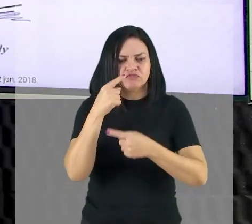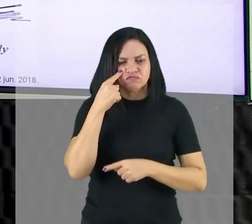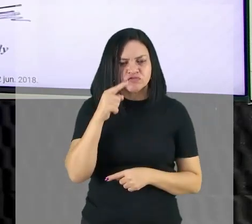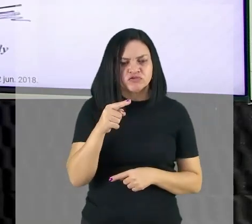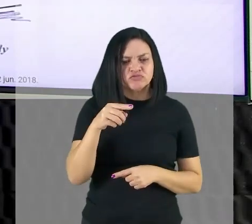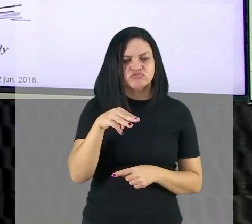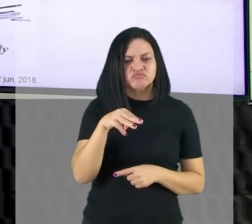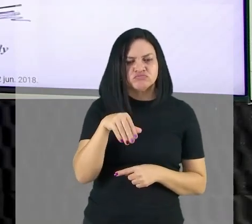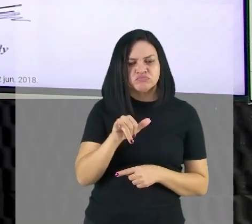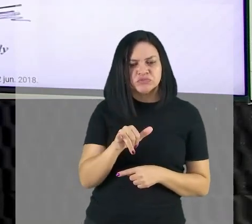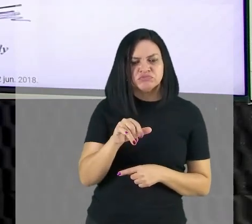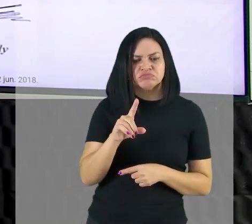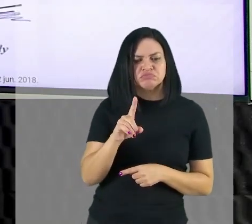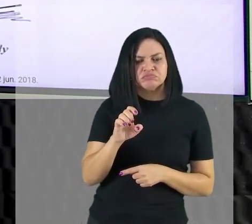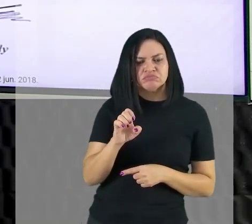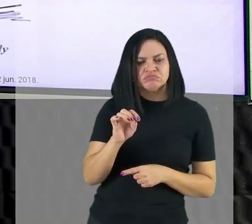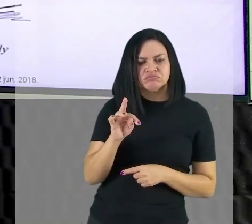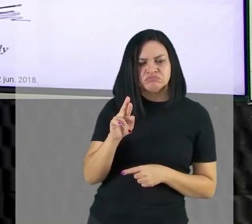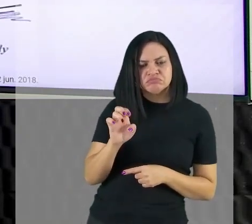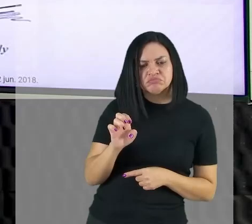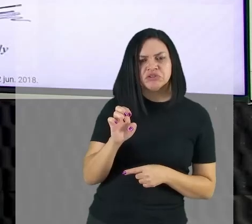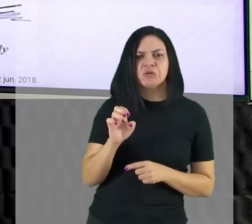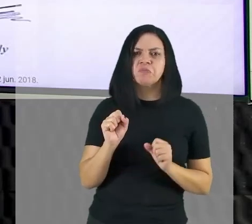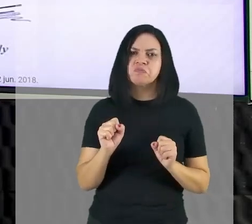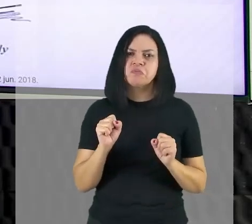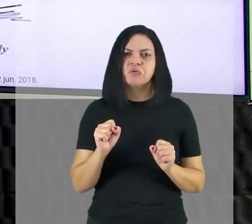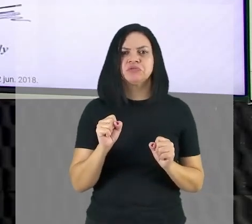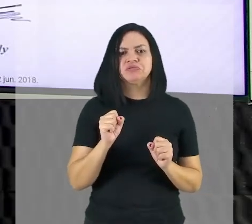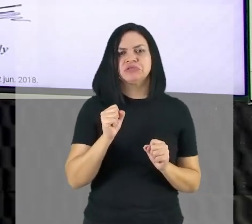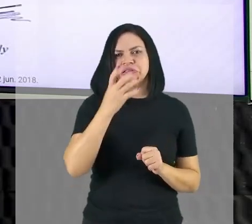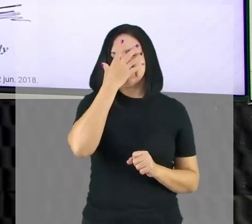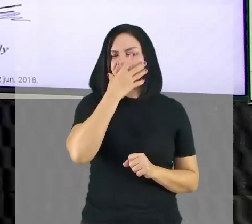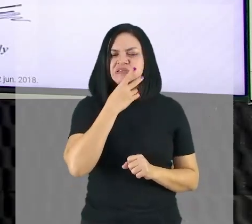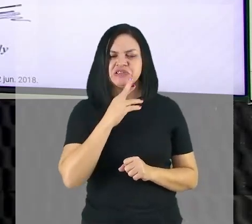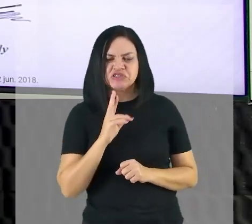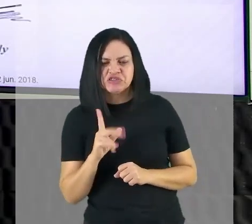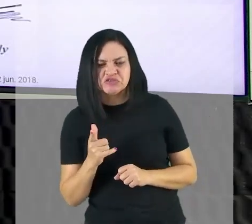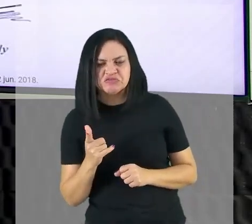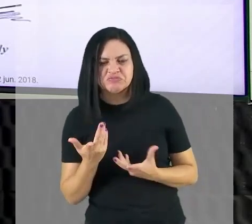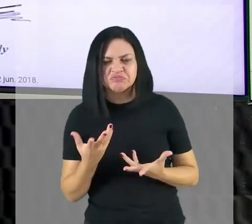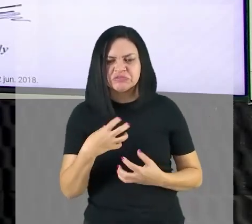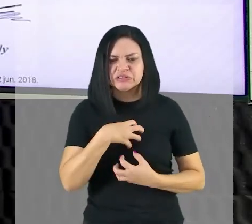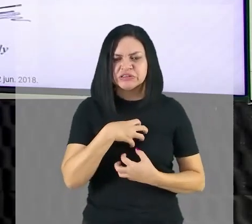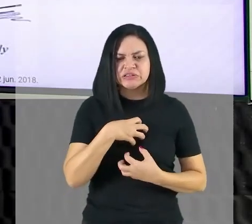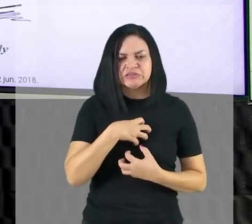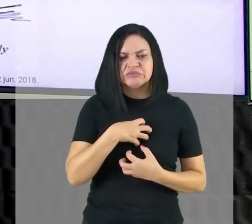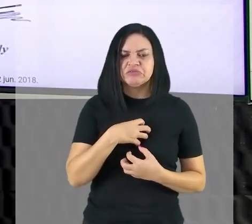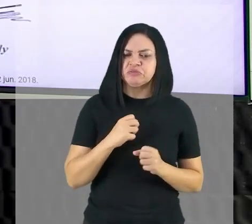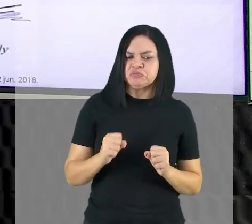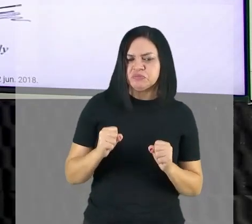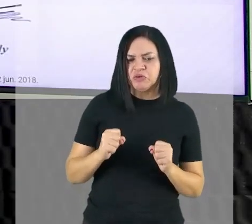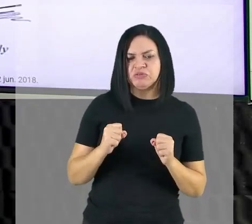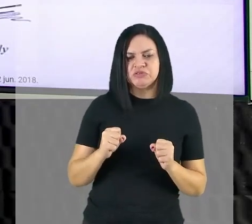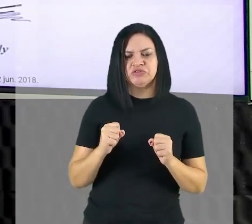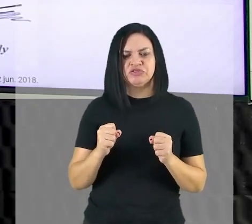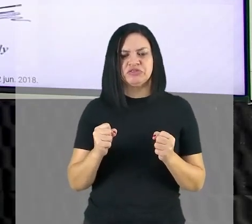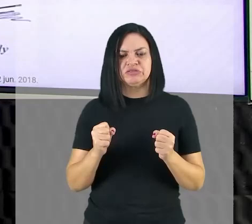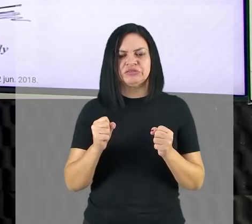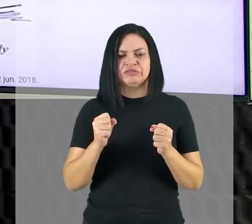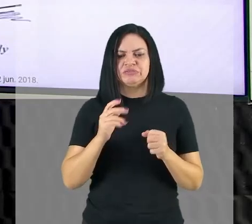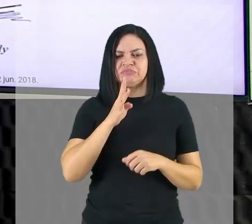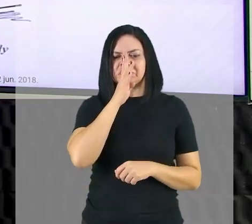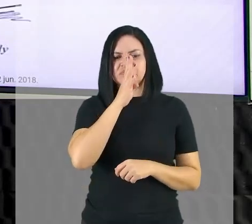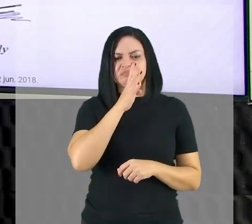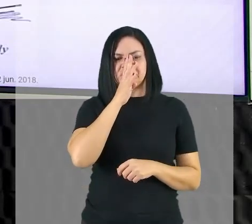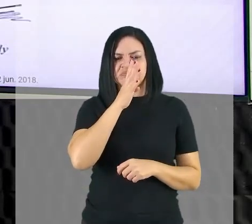inglês, pode ser estranho, esquisito, ou, nesse contexto, algo diferente, algo que está